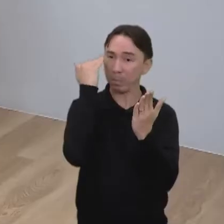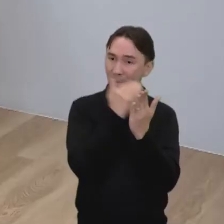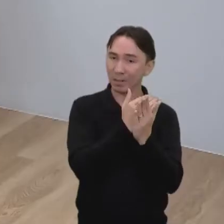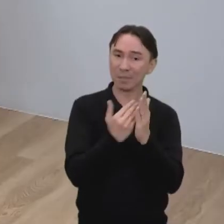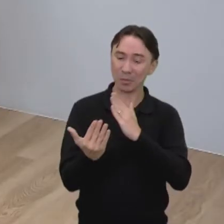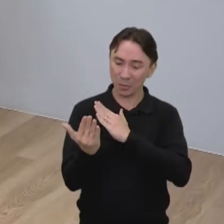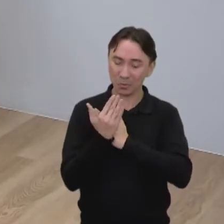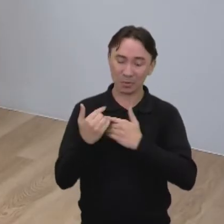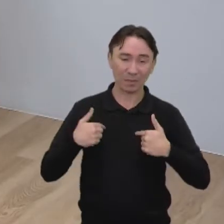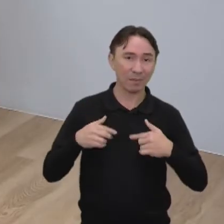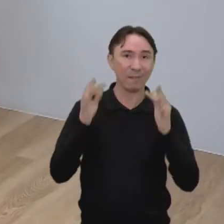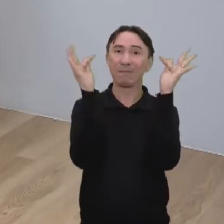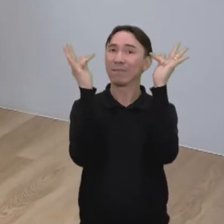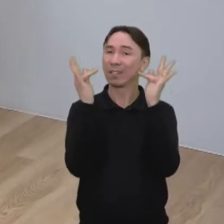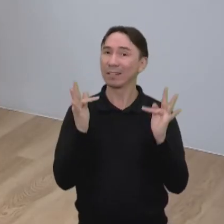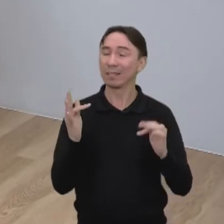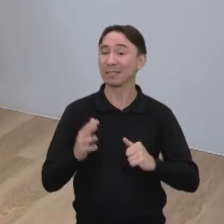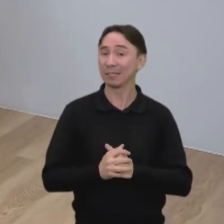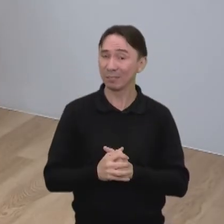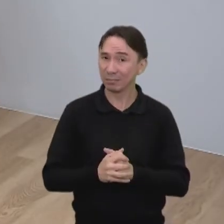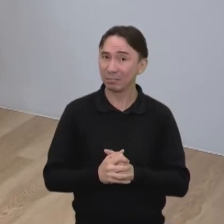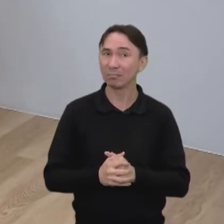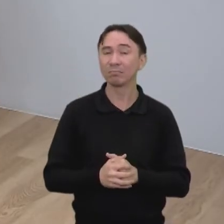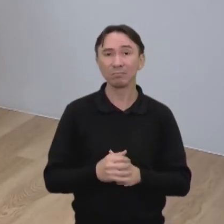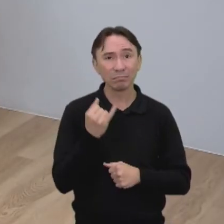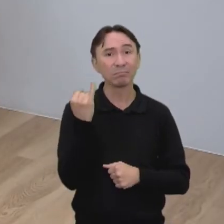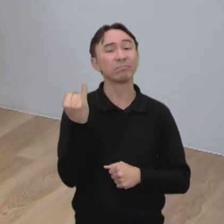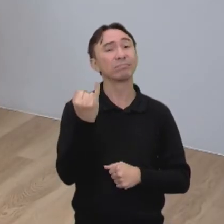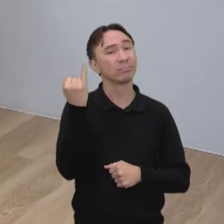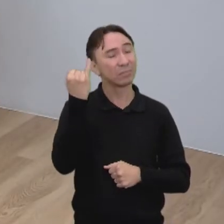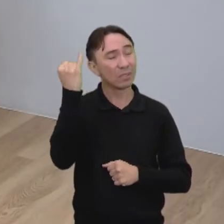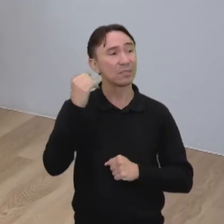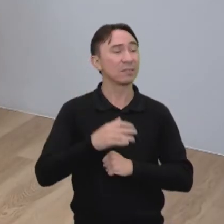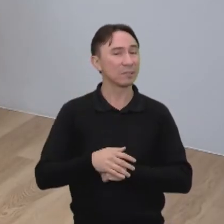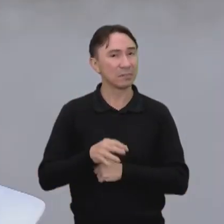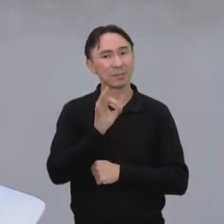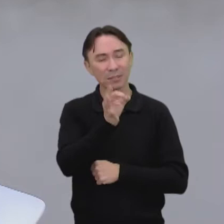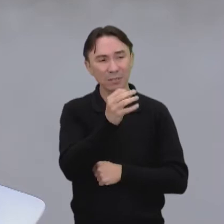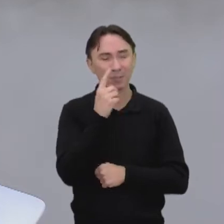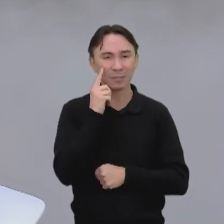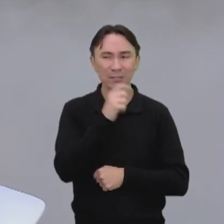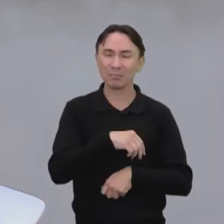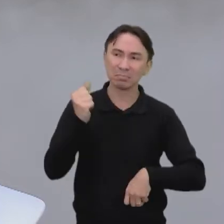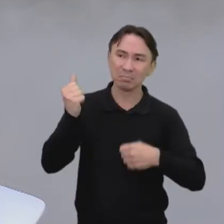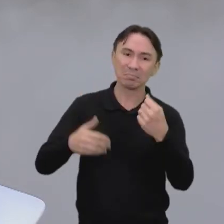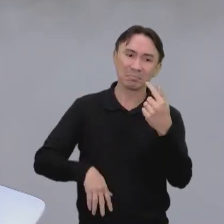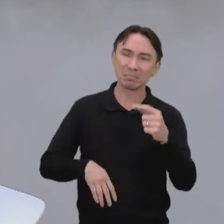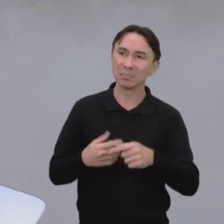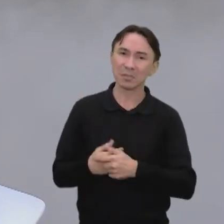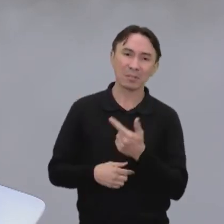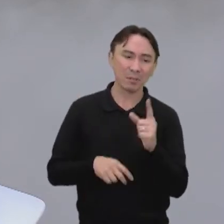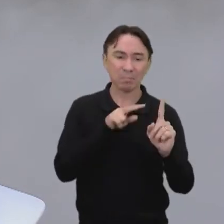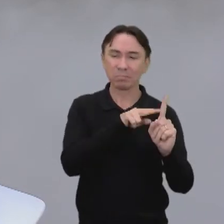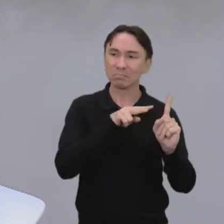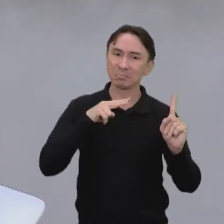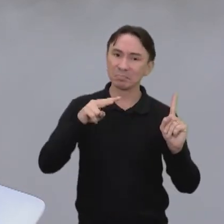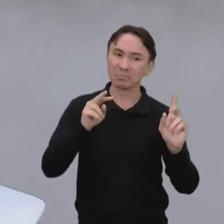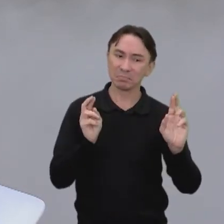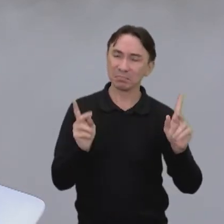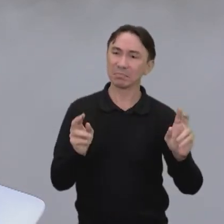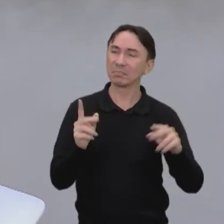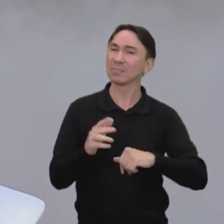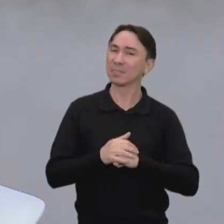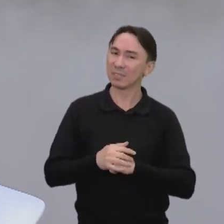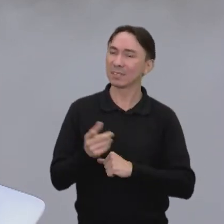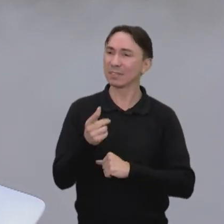Nossa, muito importante, muito interessante ver esse outro lado, né, como você bem mesmo falou, a